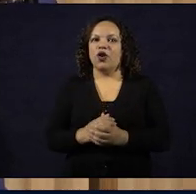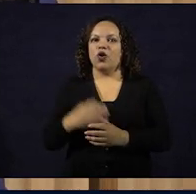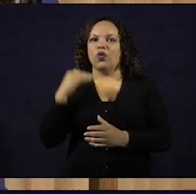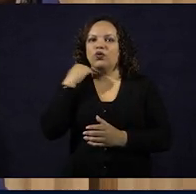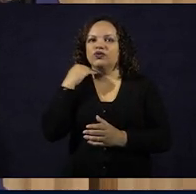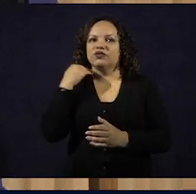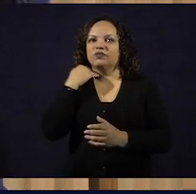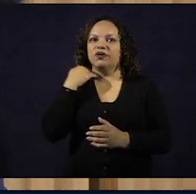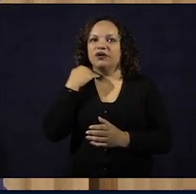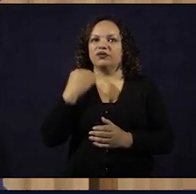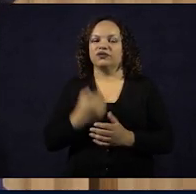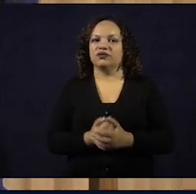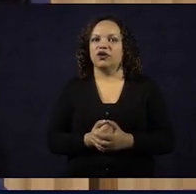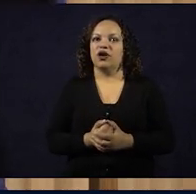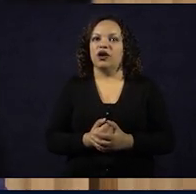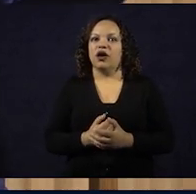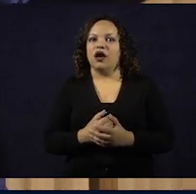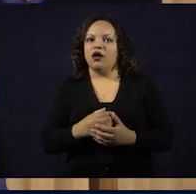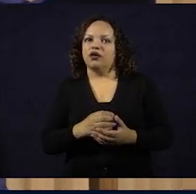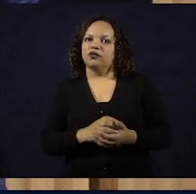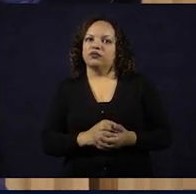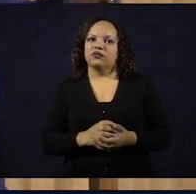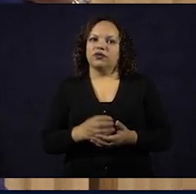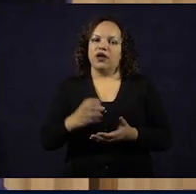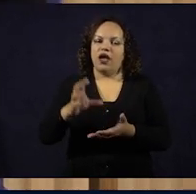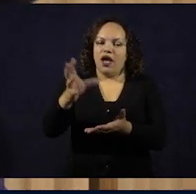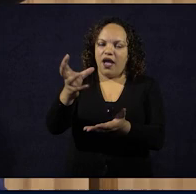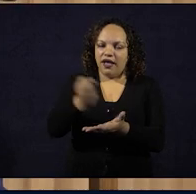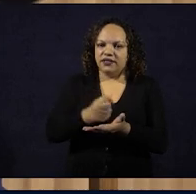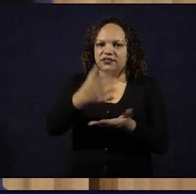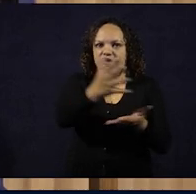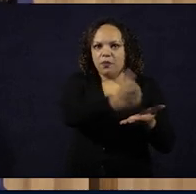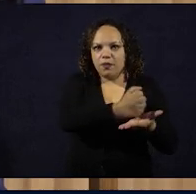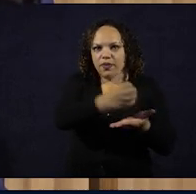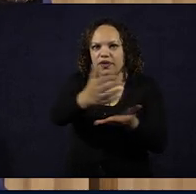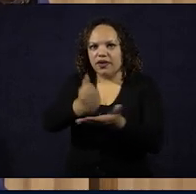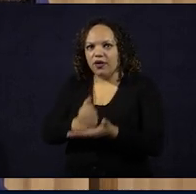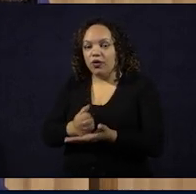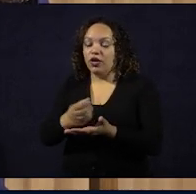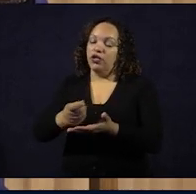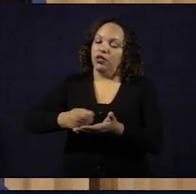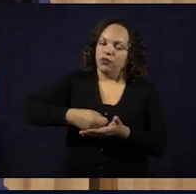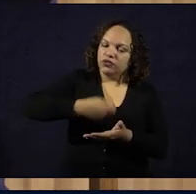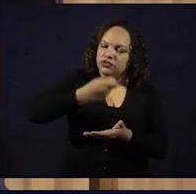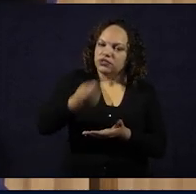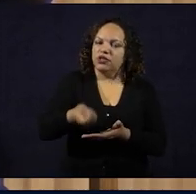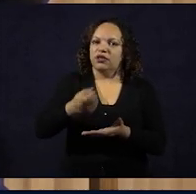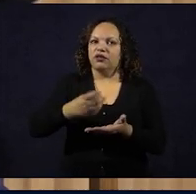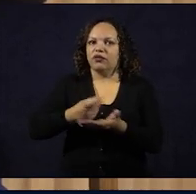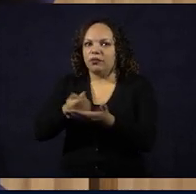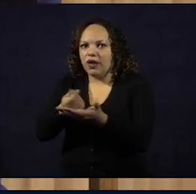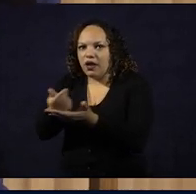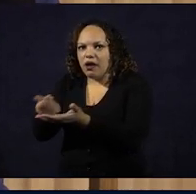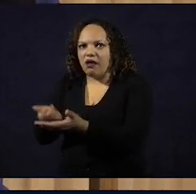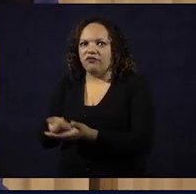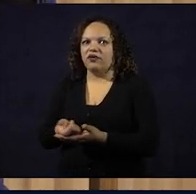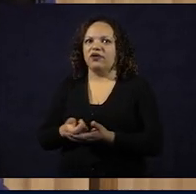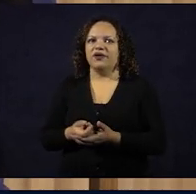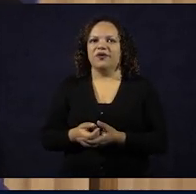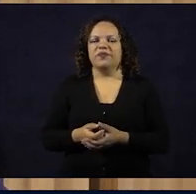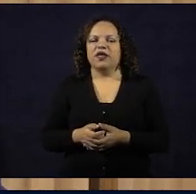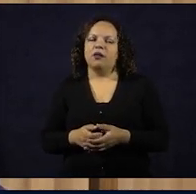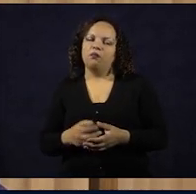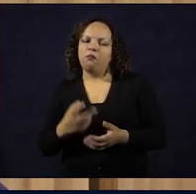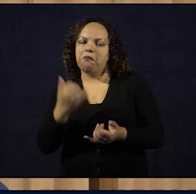eles captavam CDB e faziam empréstimo e as empresas então é um empréstimo no banco é cada vez mais o pão com manteiga